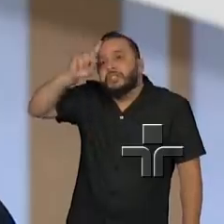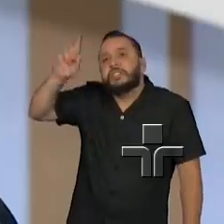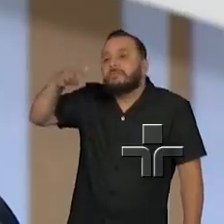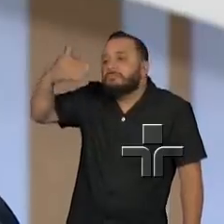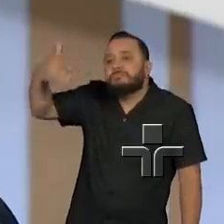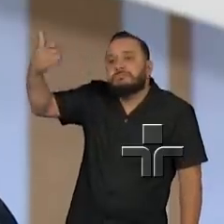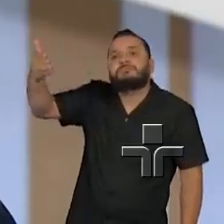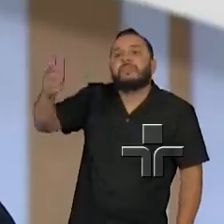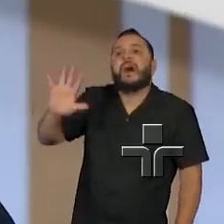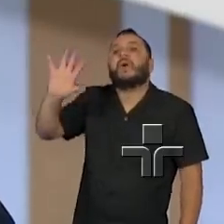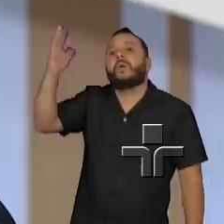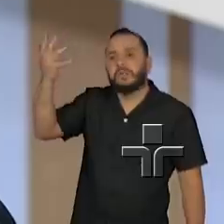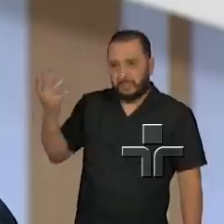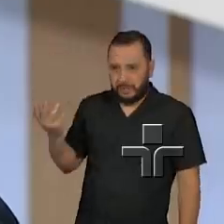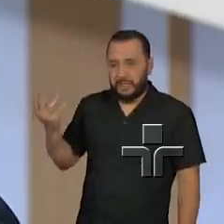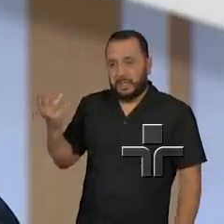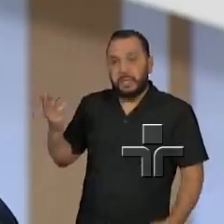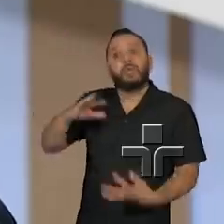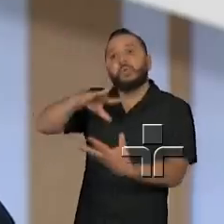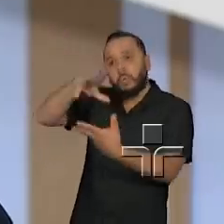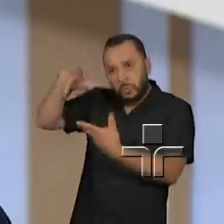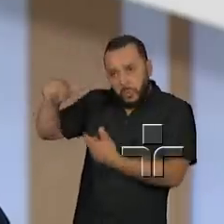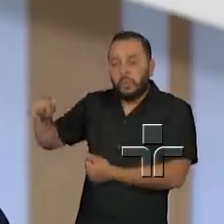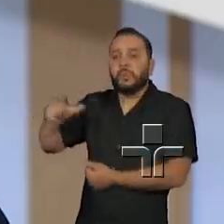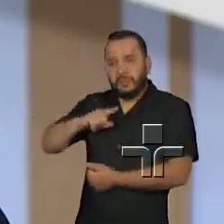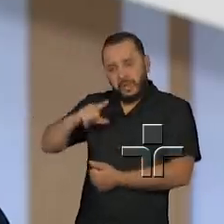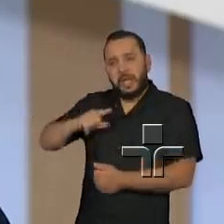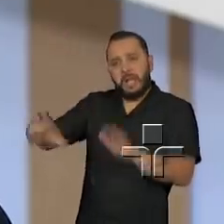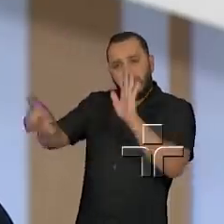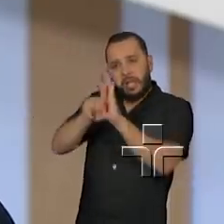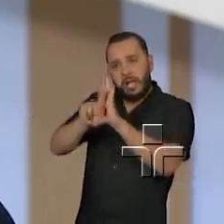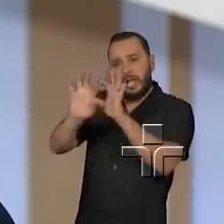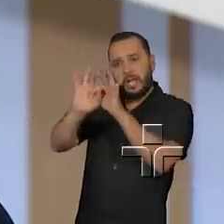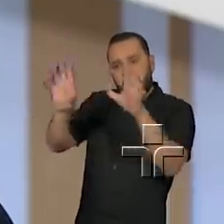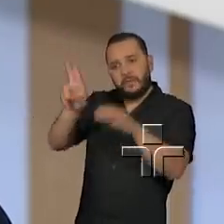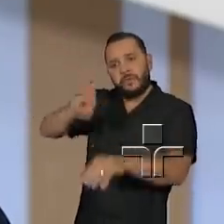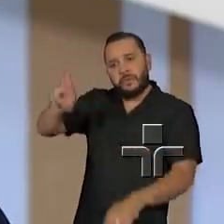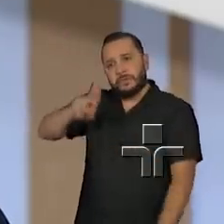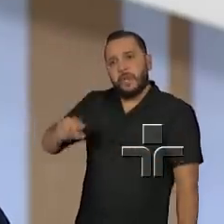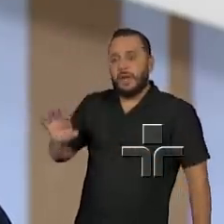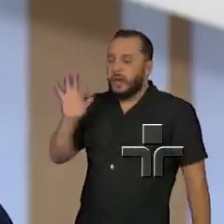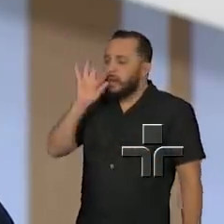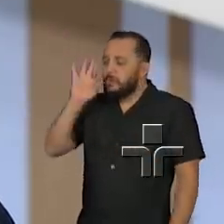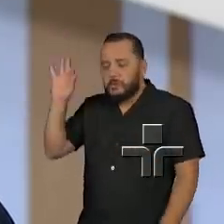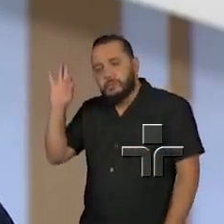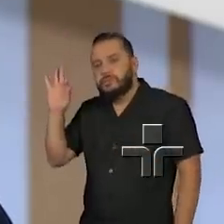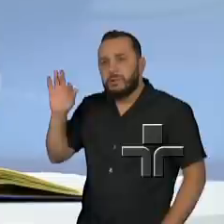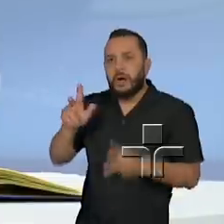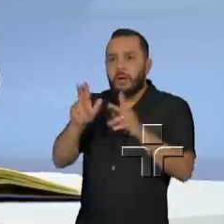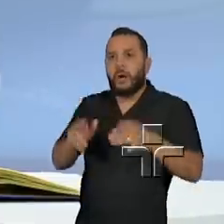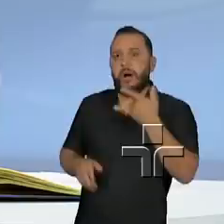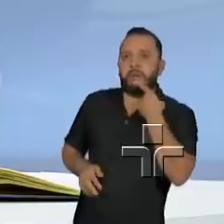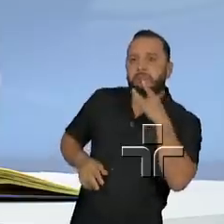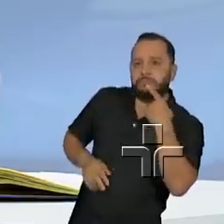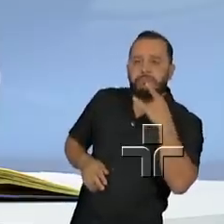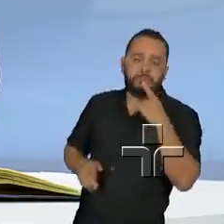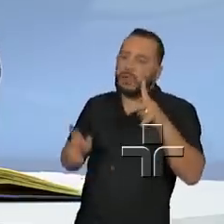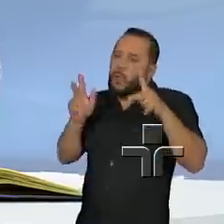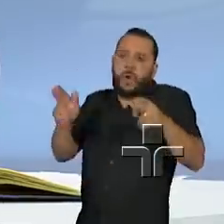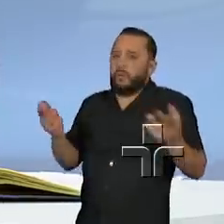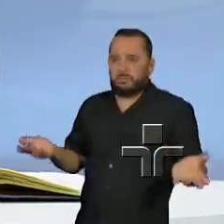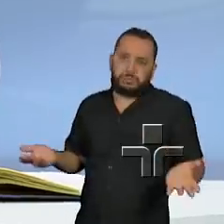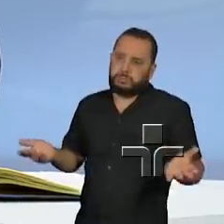eventualmente, no mundo inteiro, isso esteja tão legalizado e regulamentado quanto o álcool, por exemplo. Mas